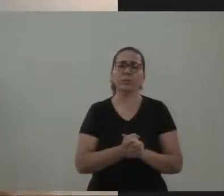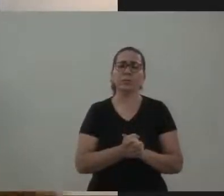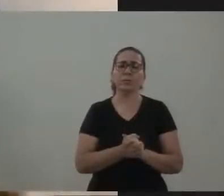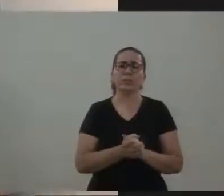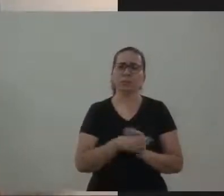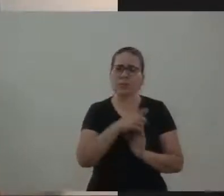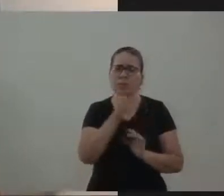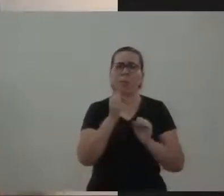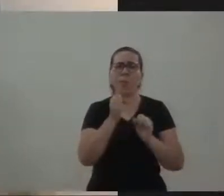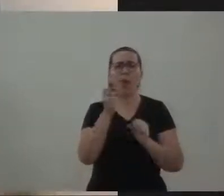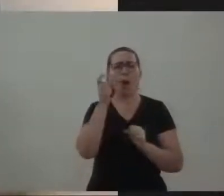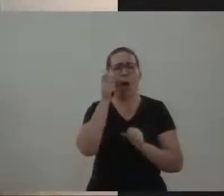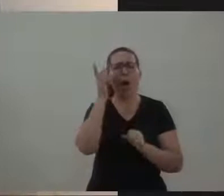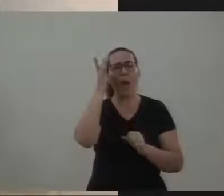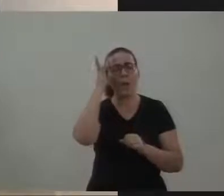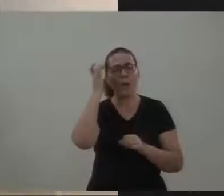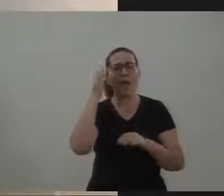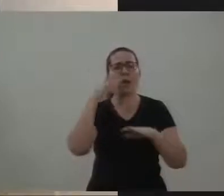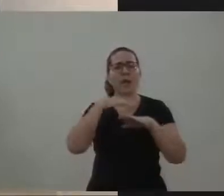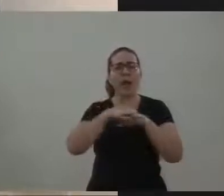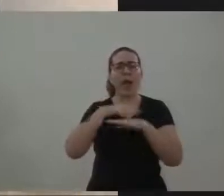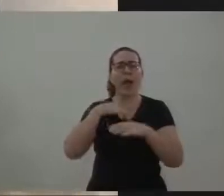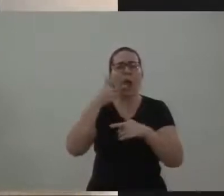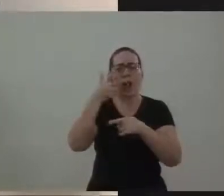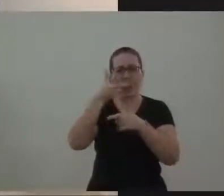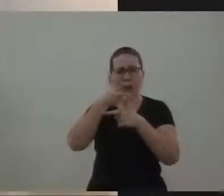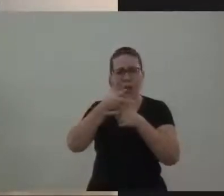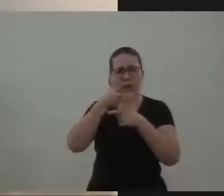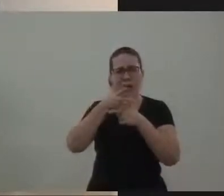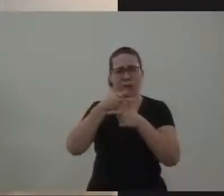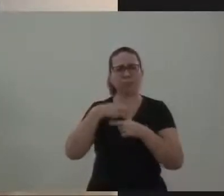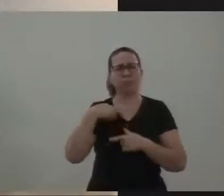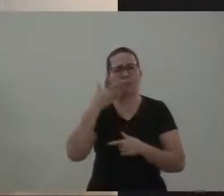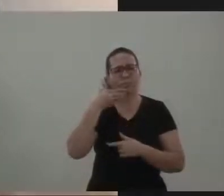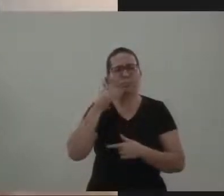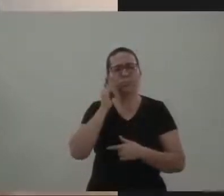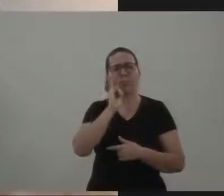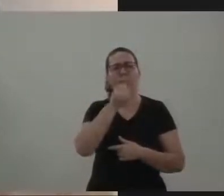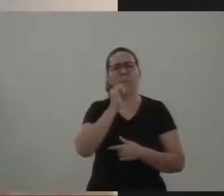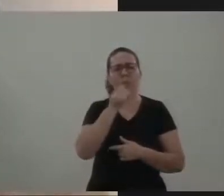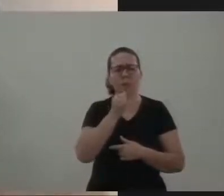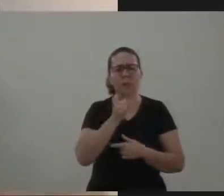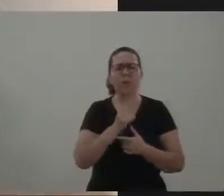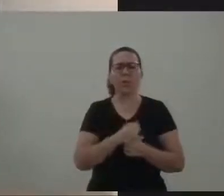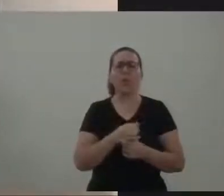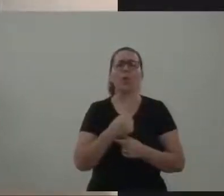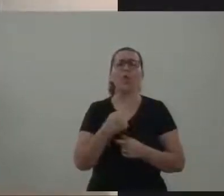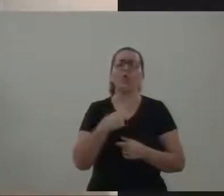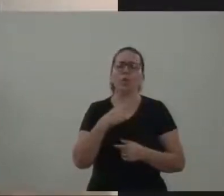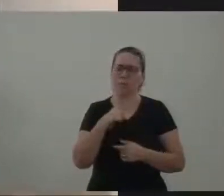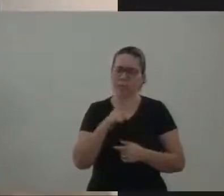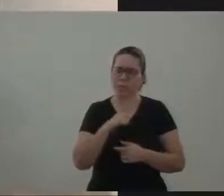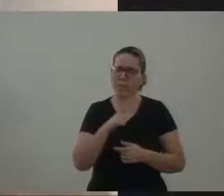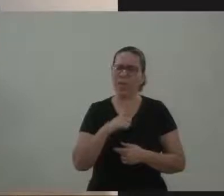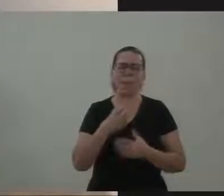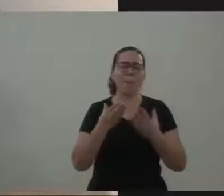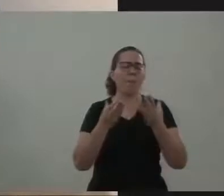Que assista amanhã essa live, e que fique, e pode ter certeza que estou muito